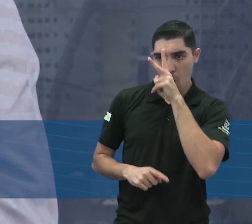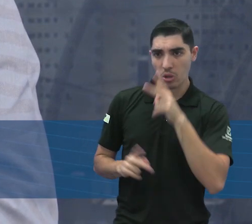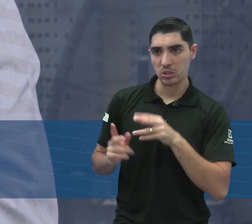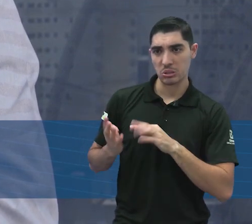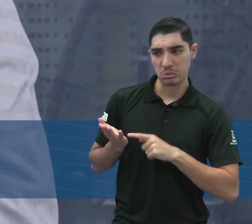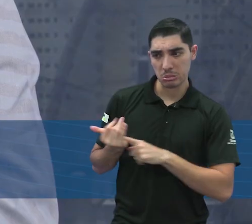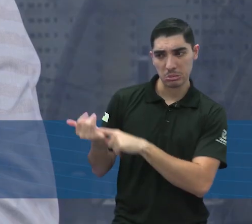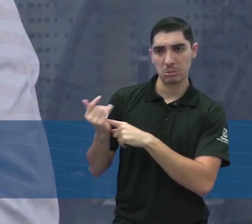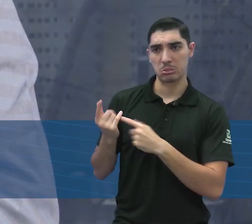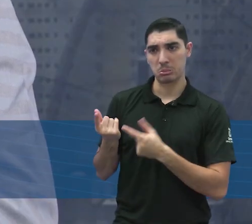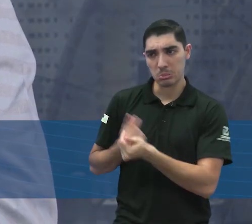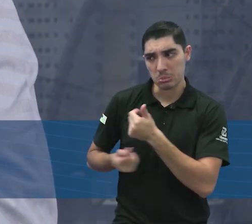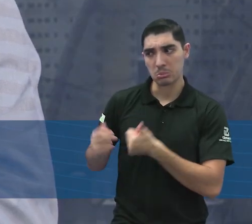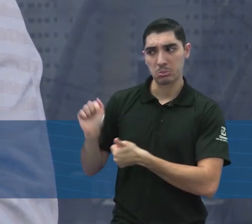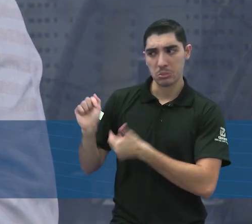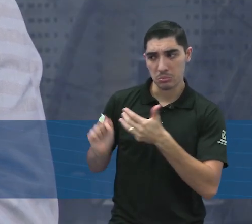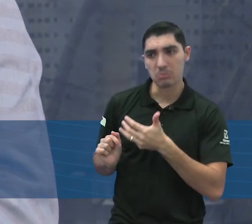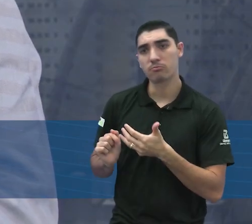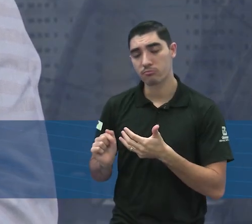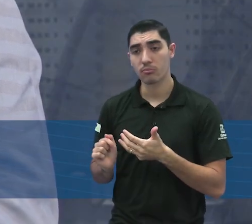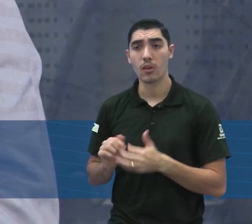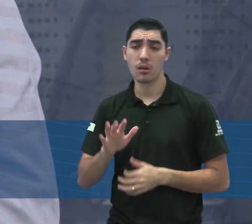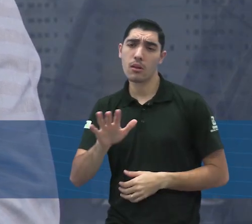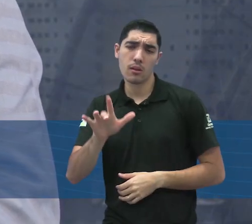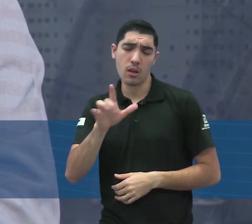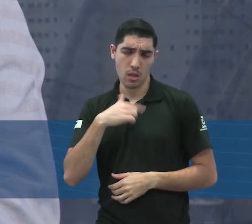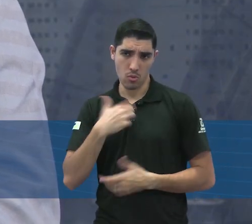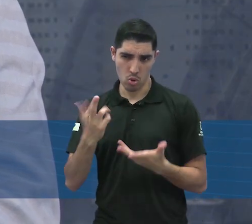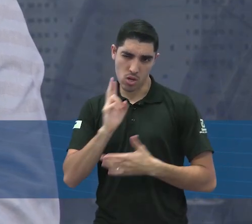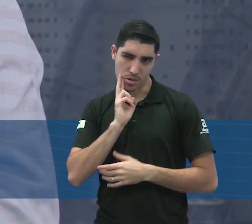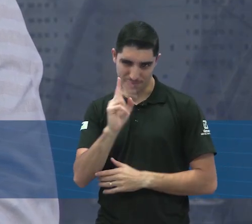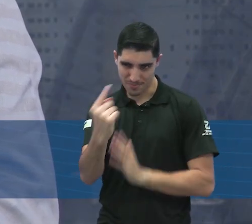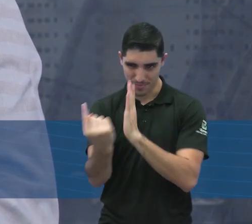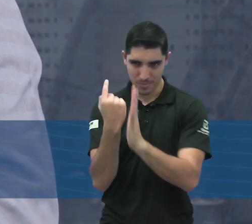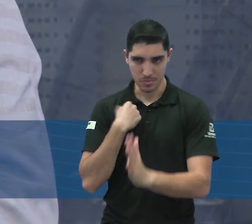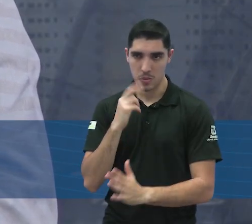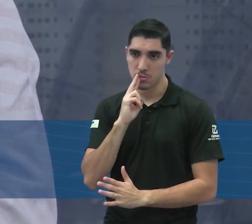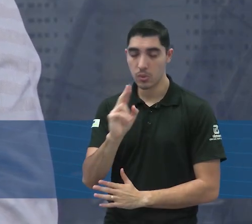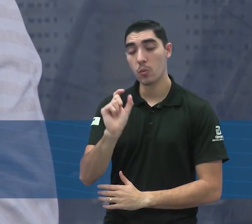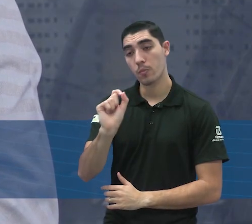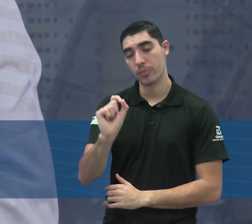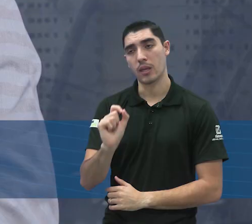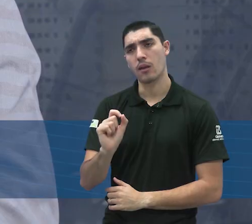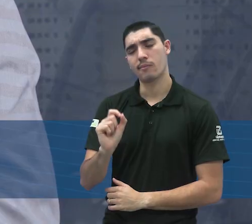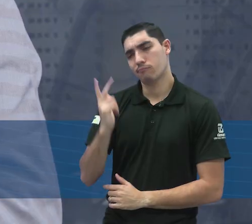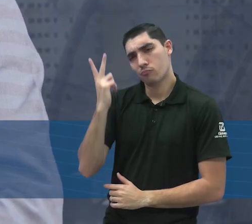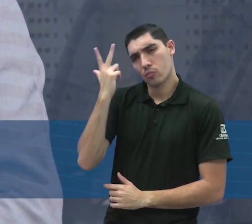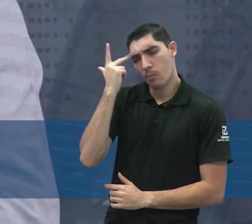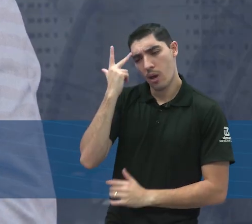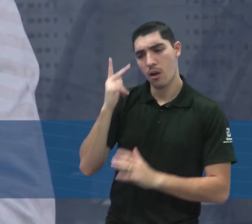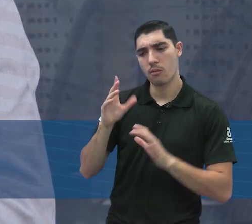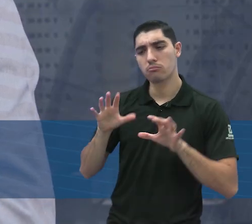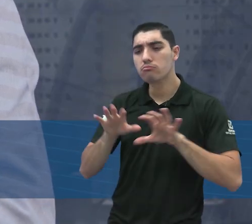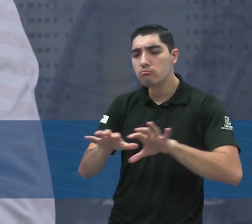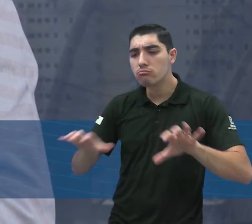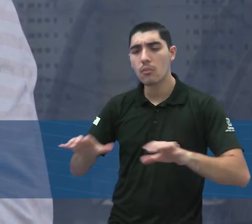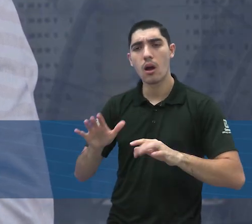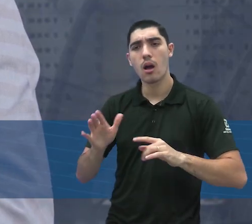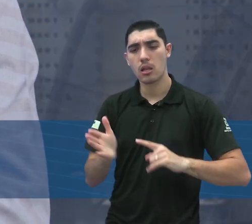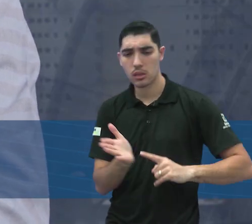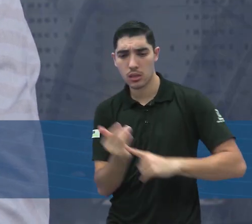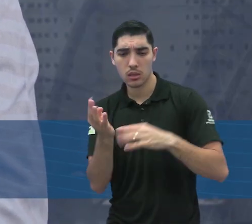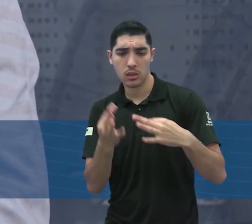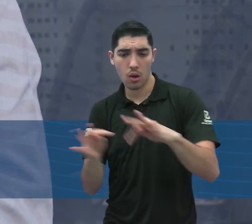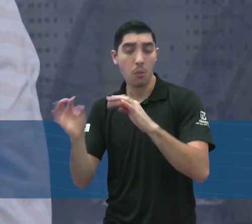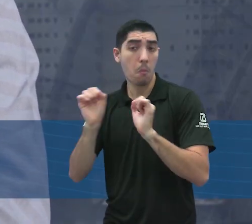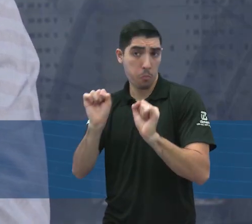como resposta à sua pergunta. É evidente que novas tecnologias, de todas as formas, podem ter aplicações militares